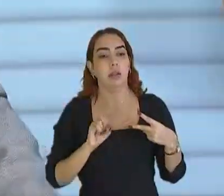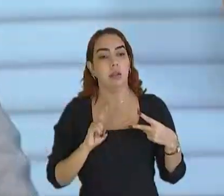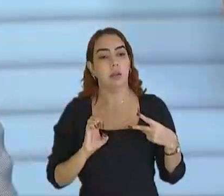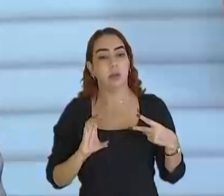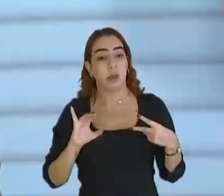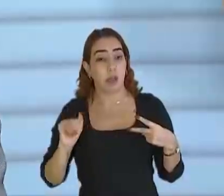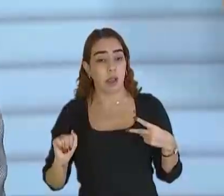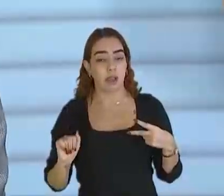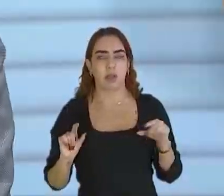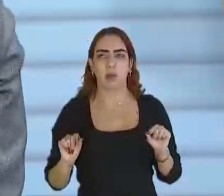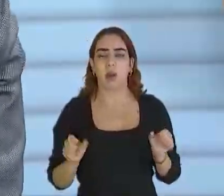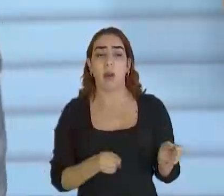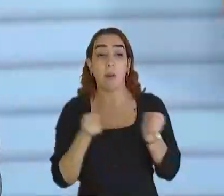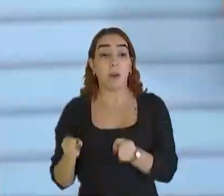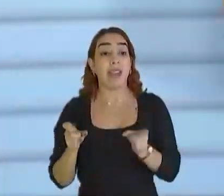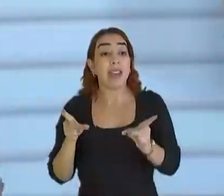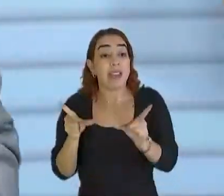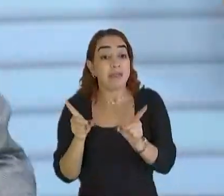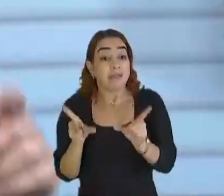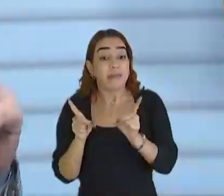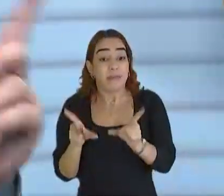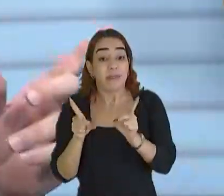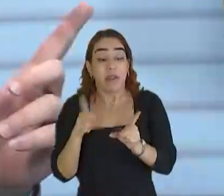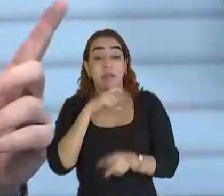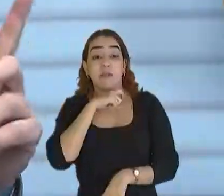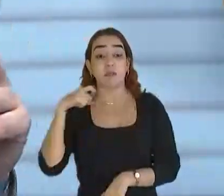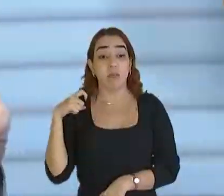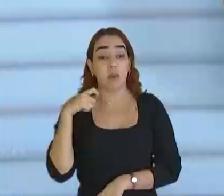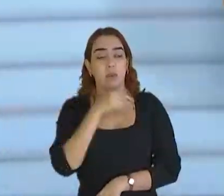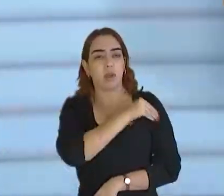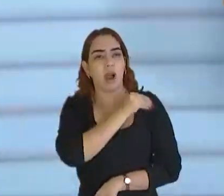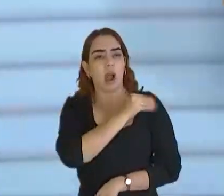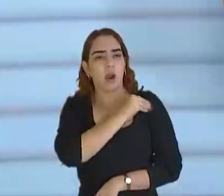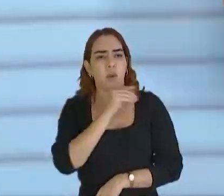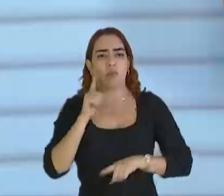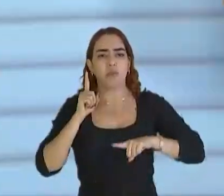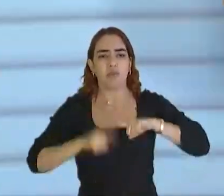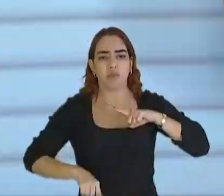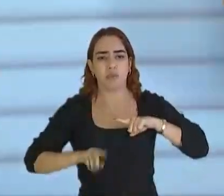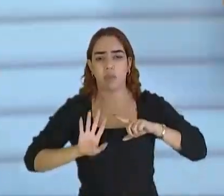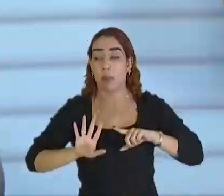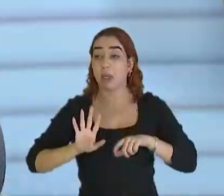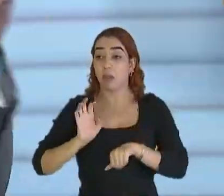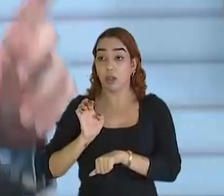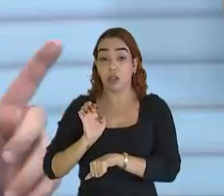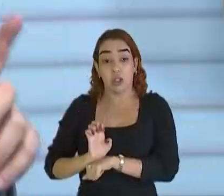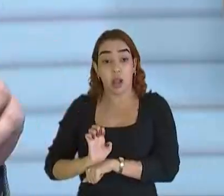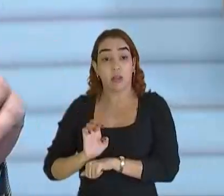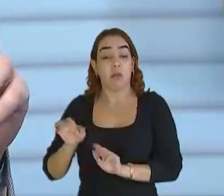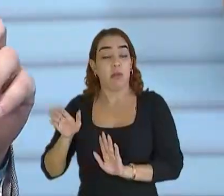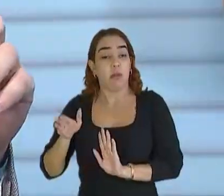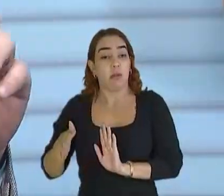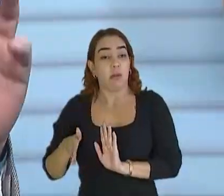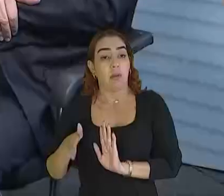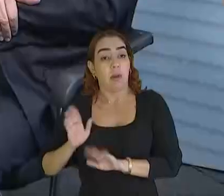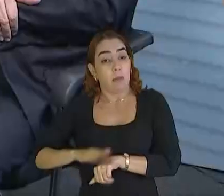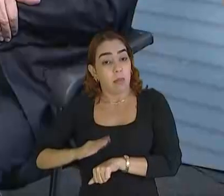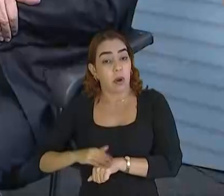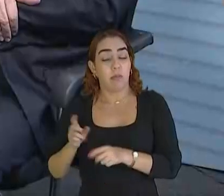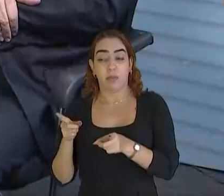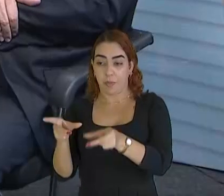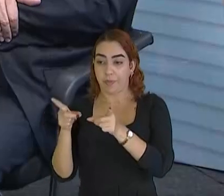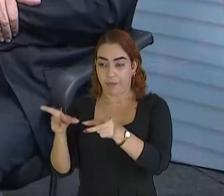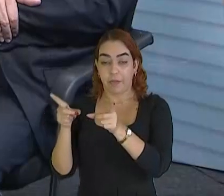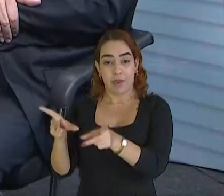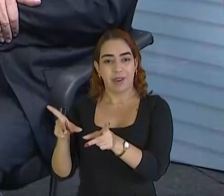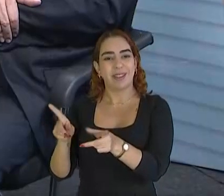um monopólio da venda do álcool. Do álcool. Não é que o álcool é proibido, o álcool é vendido pelo próprio Estado em lojas do sistema. A Holanda,